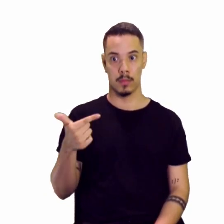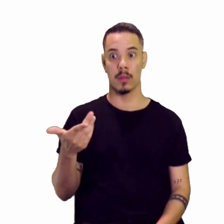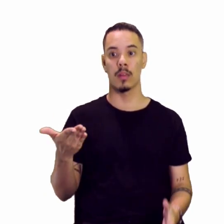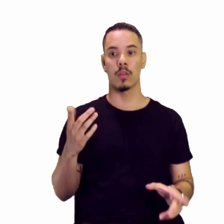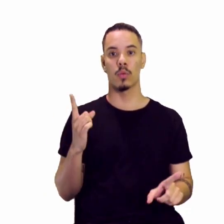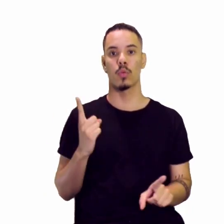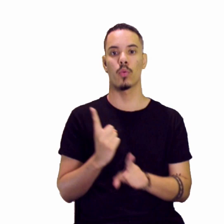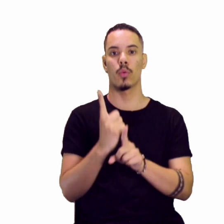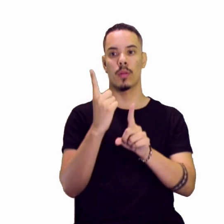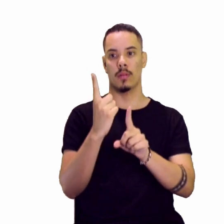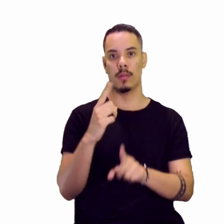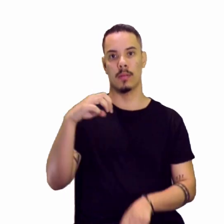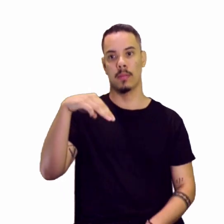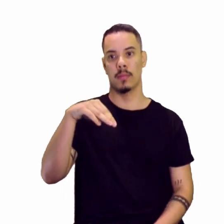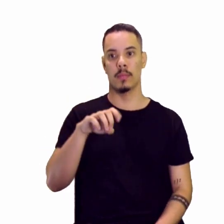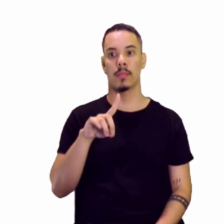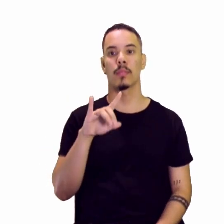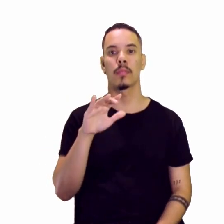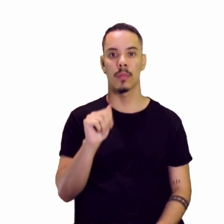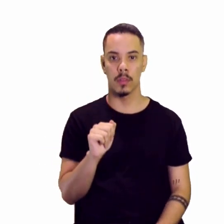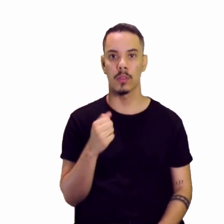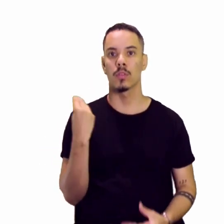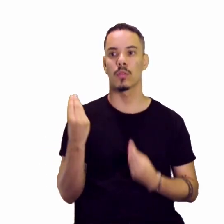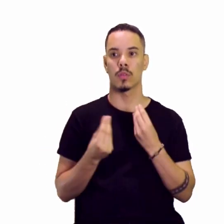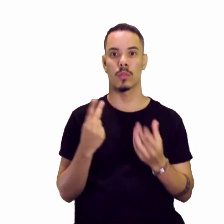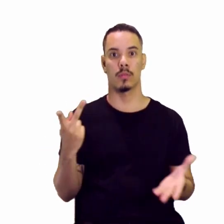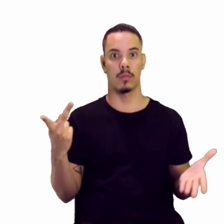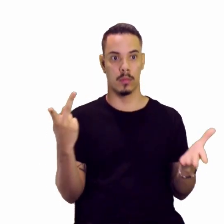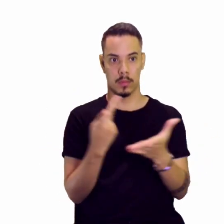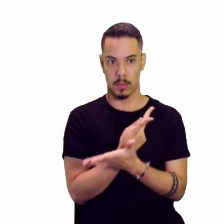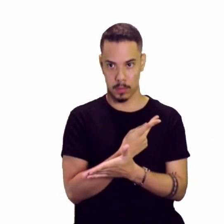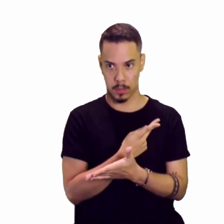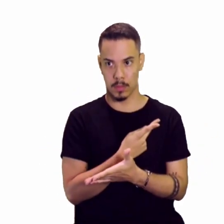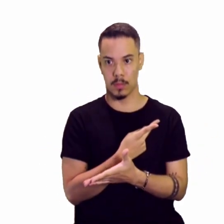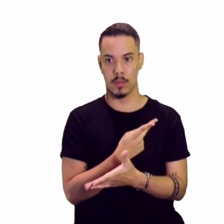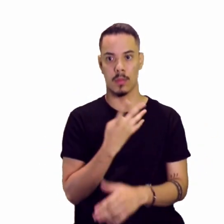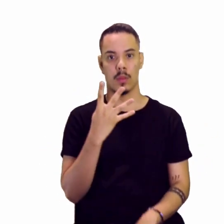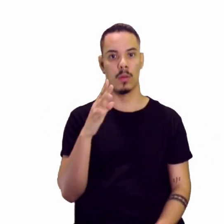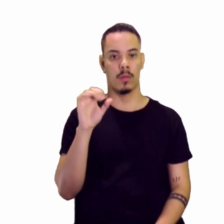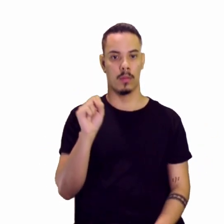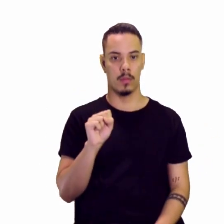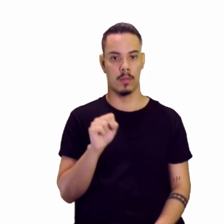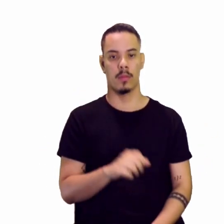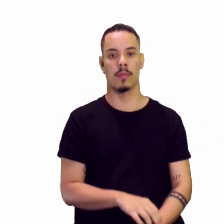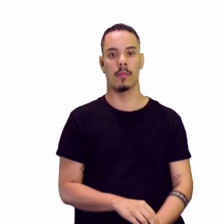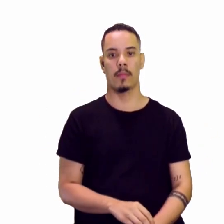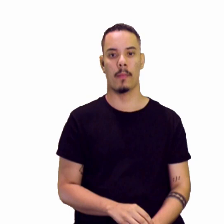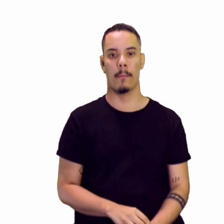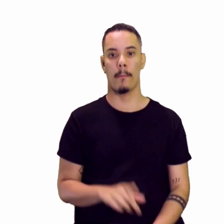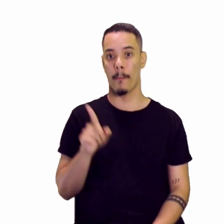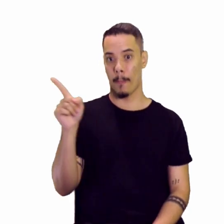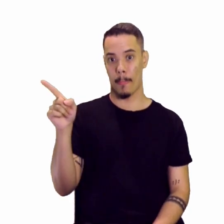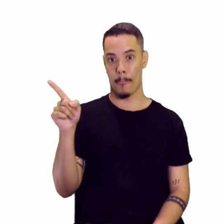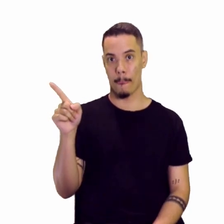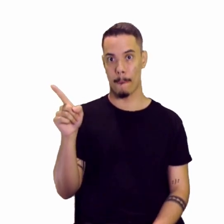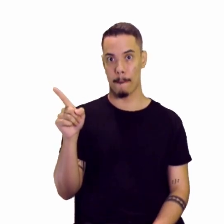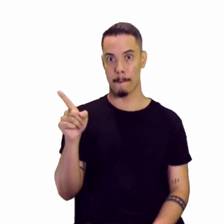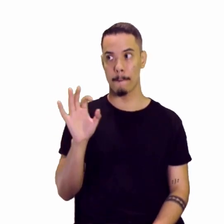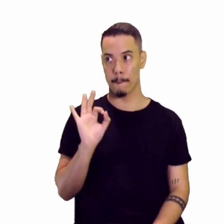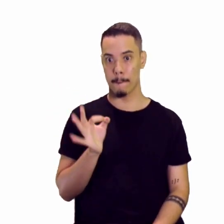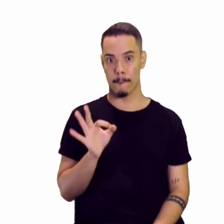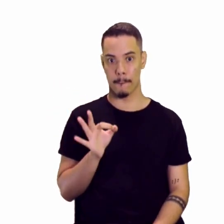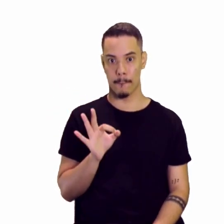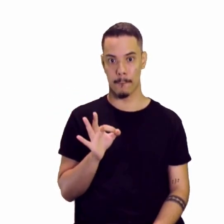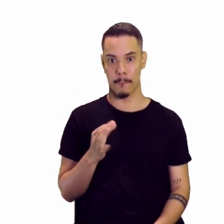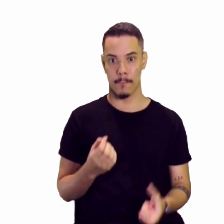posso encontrar a força média que ele deu nessa arrancada aí, né? Durante 4 segundos. Simples, né? A força é massa vezes aceleração. A força é